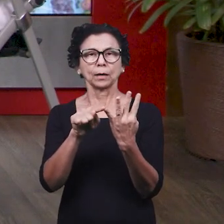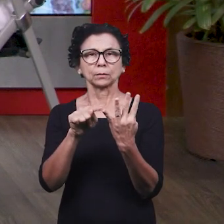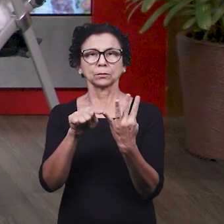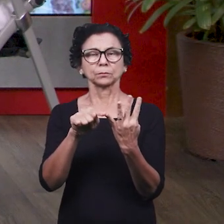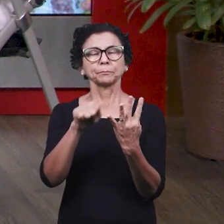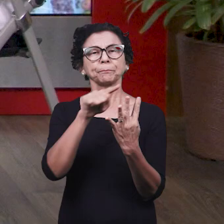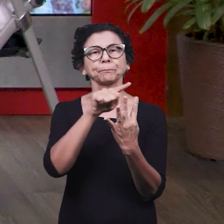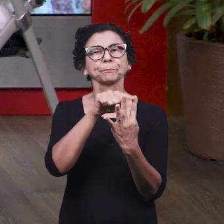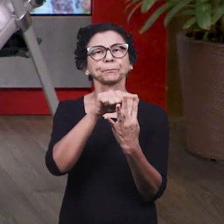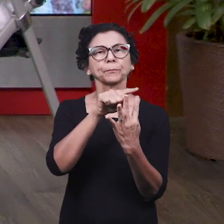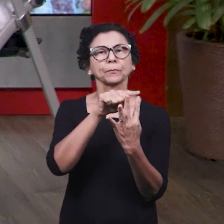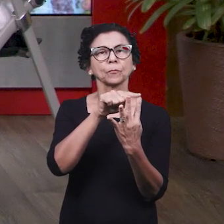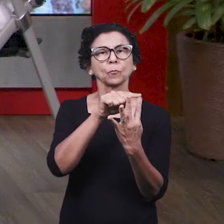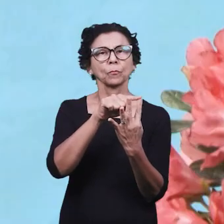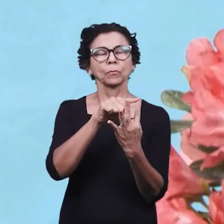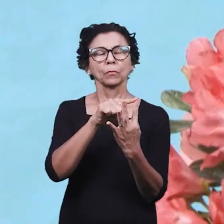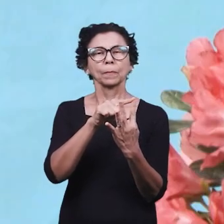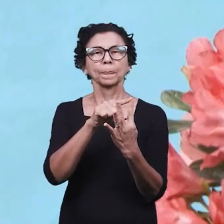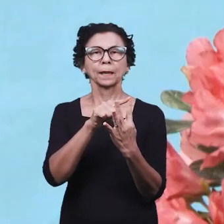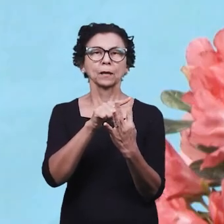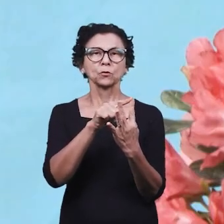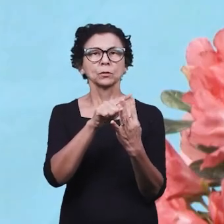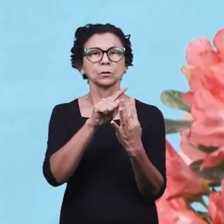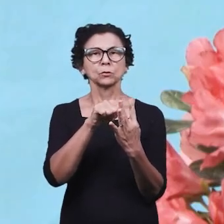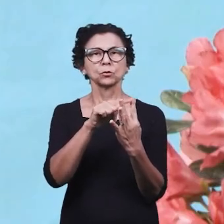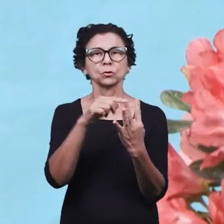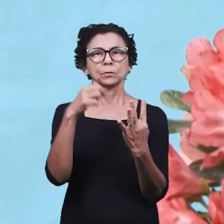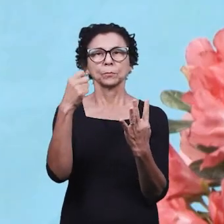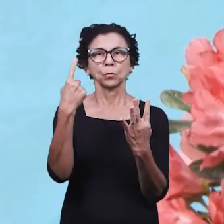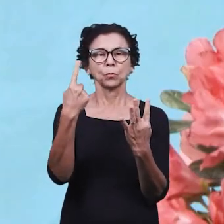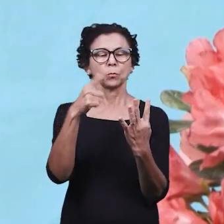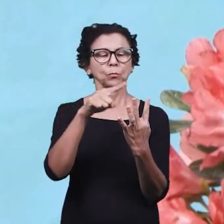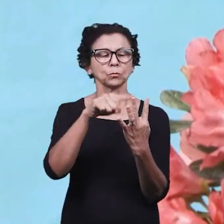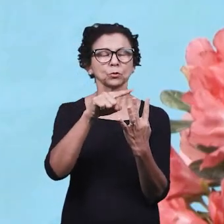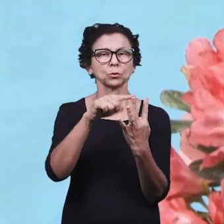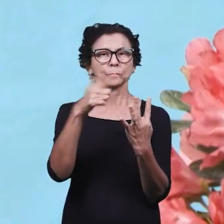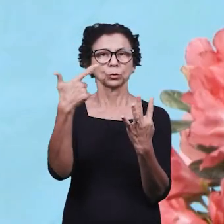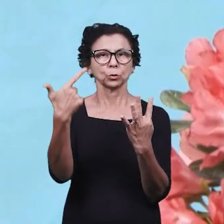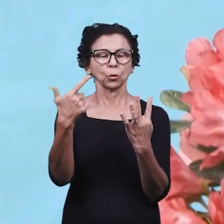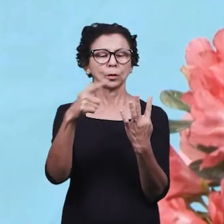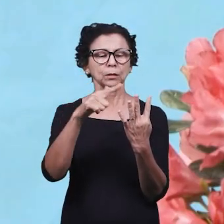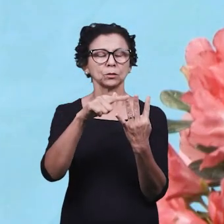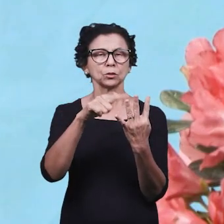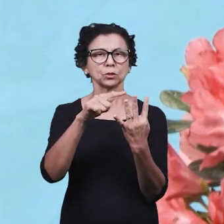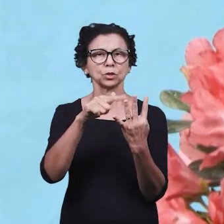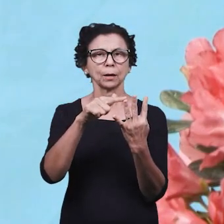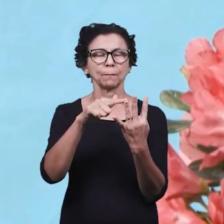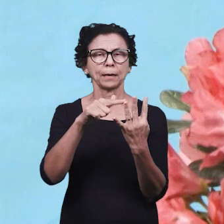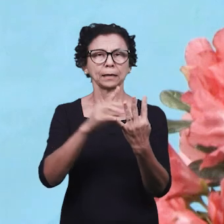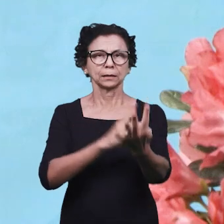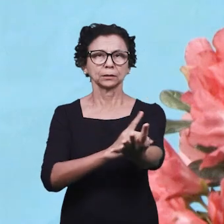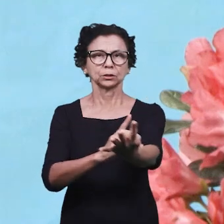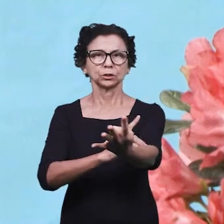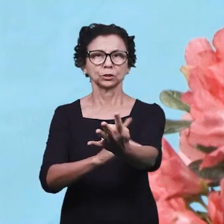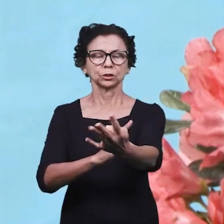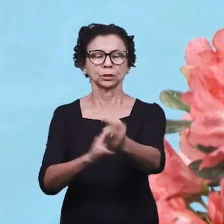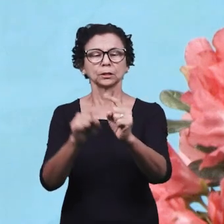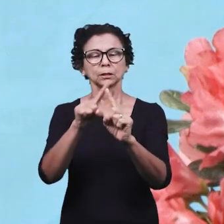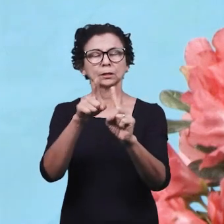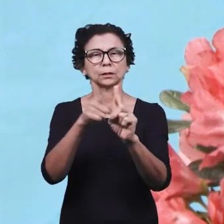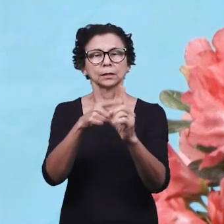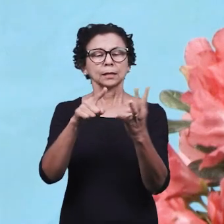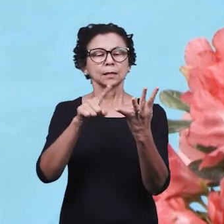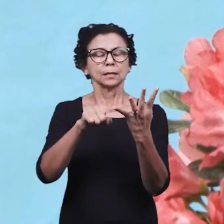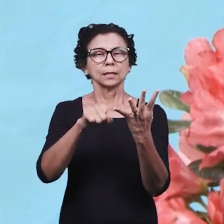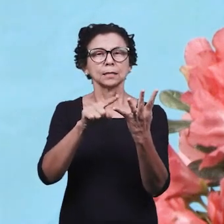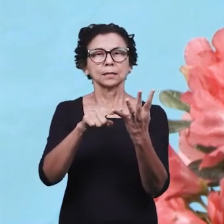Nós temos a diabetes tipo 1, diabetes tipo 2, diabetes gestacional e o grupo de pré-diabéticos, A